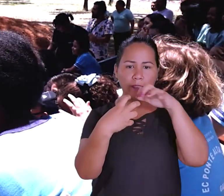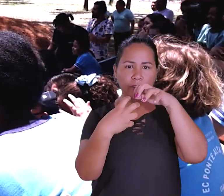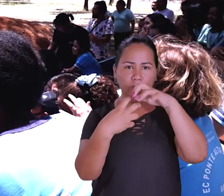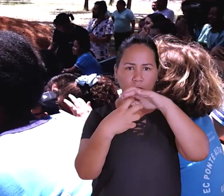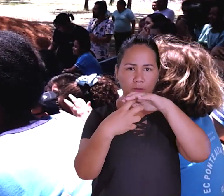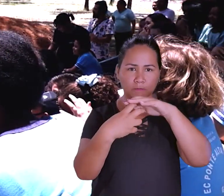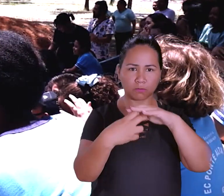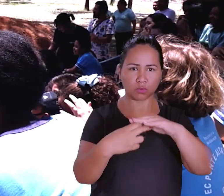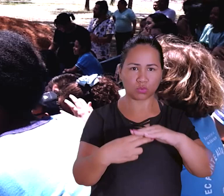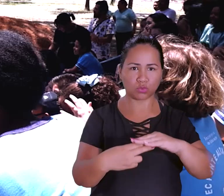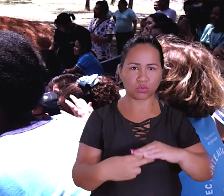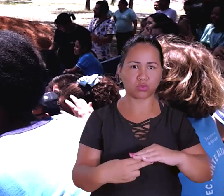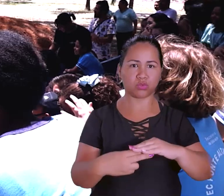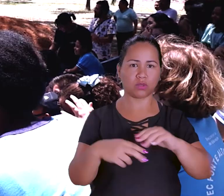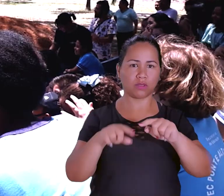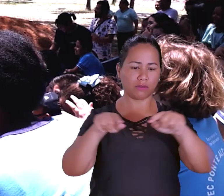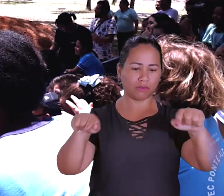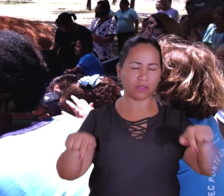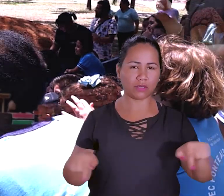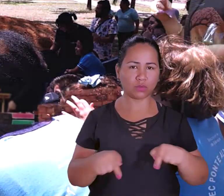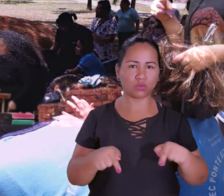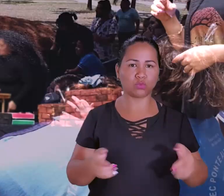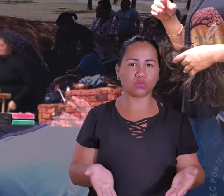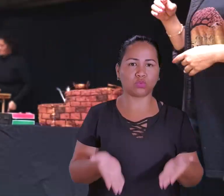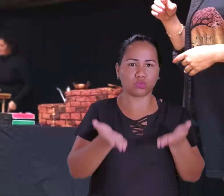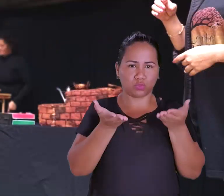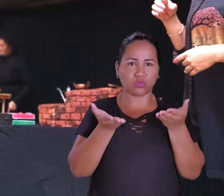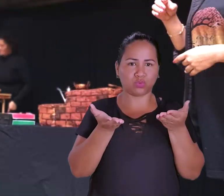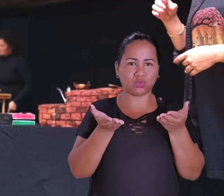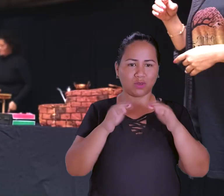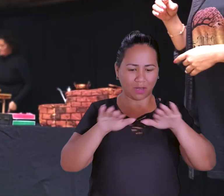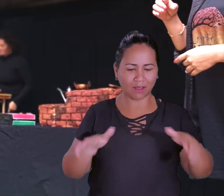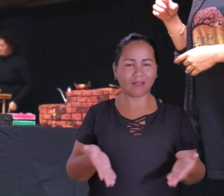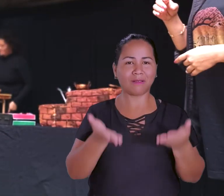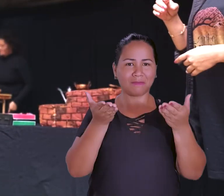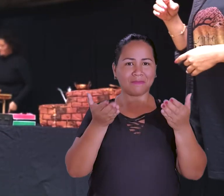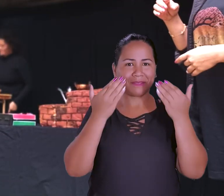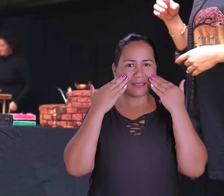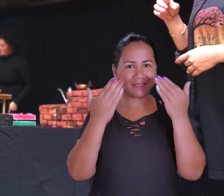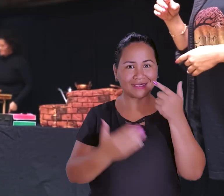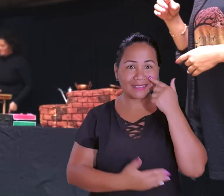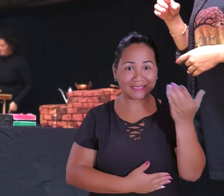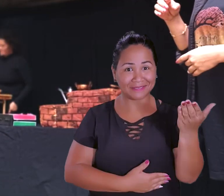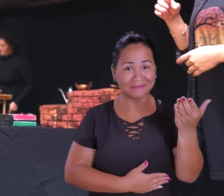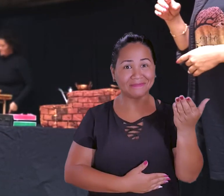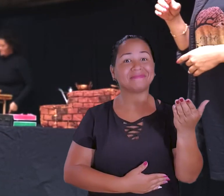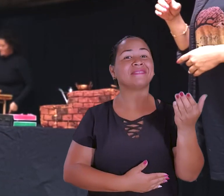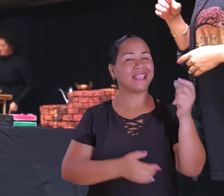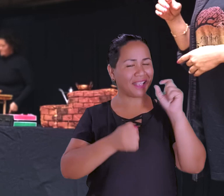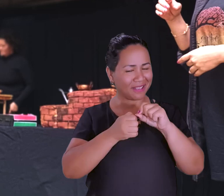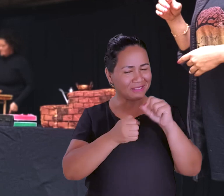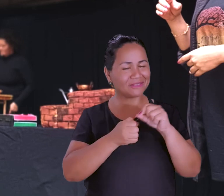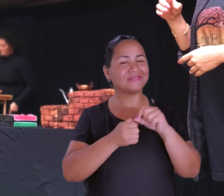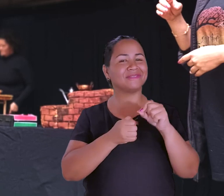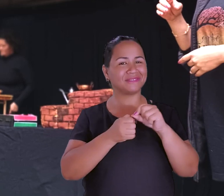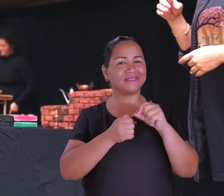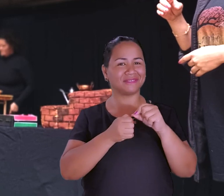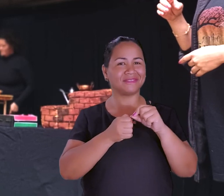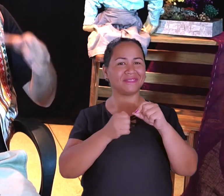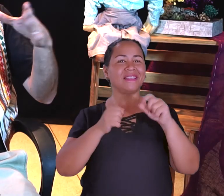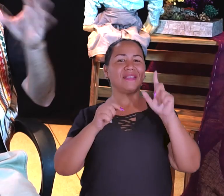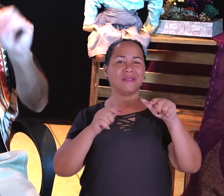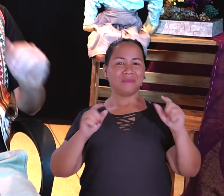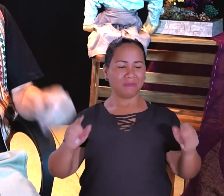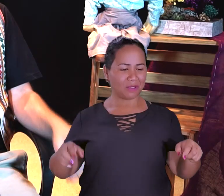ou menos 200 pessoas, e a gente consegue fazer ali um palco coberto por uma tenda